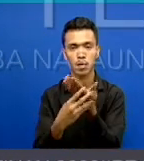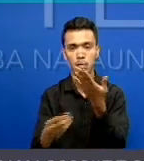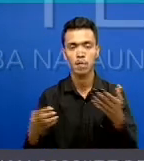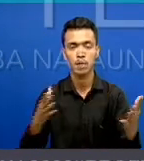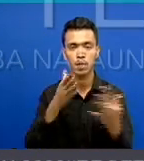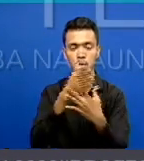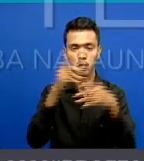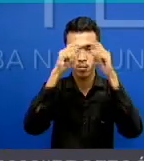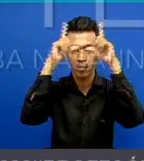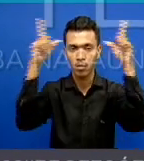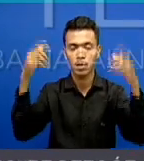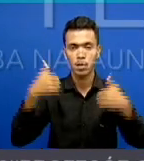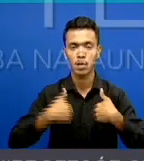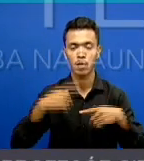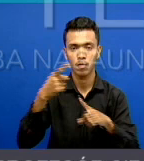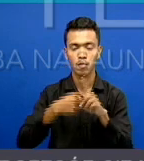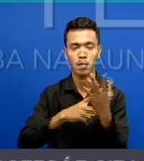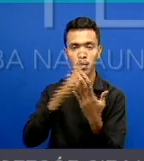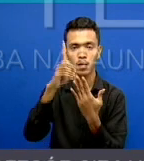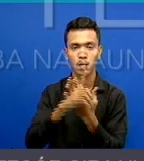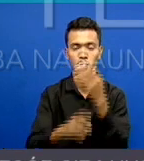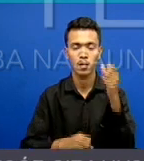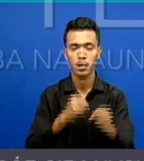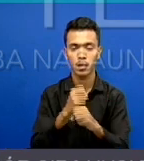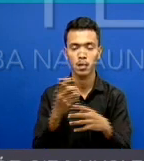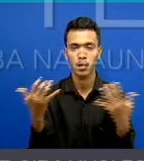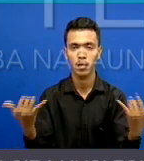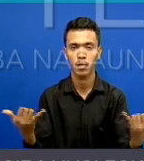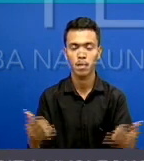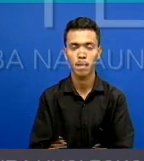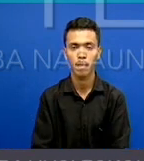ba Timor-Leste e início, fulan dezembro, tinané. Juvenal da Silva, pa RTTL.